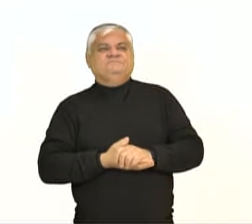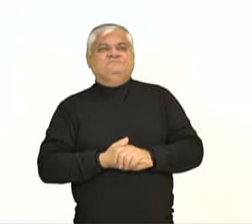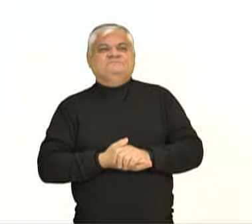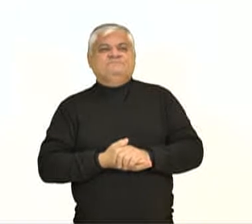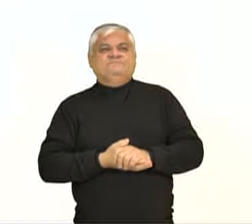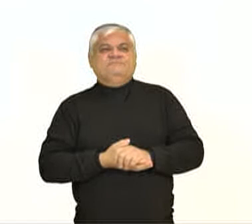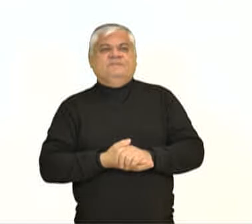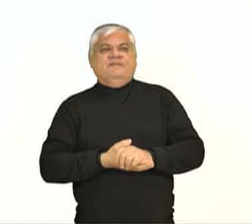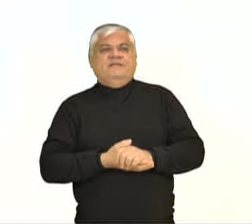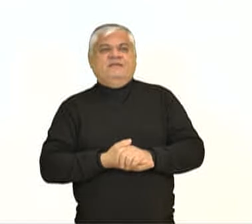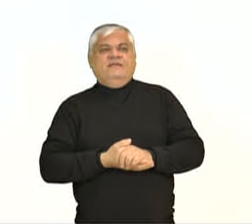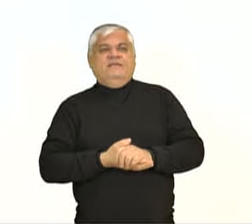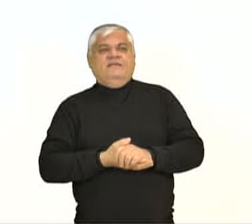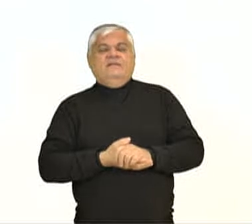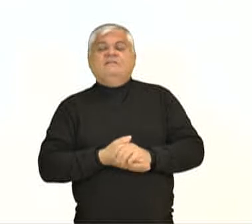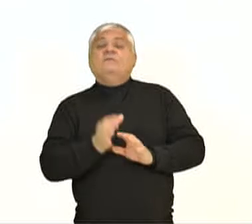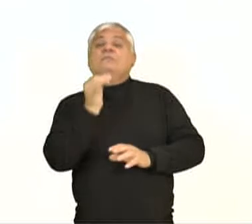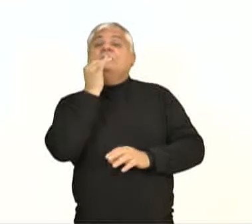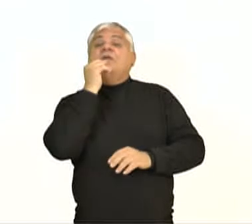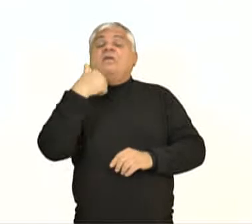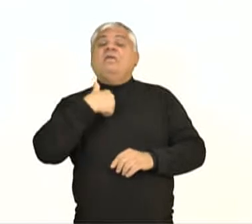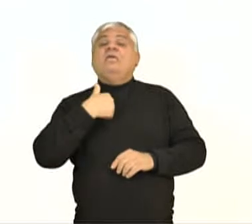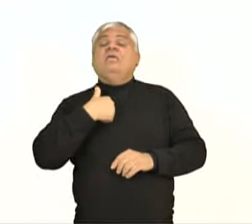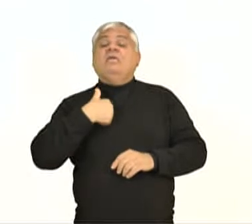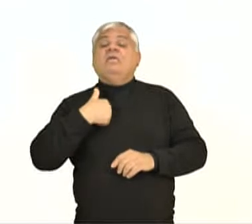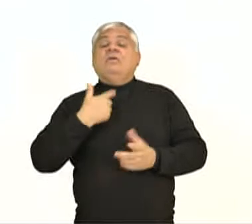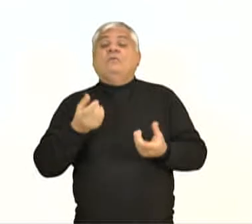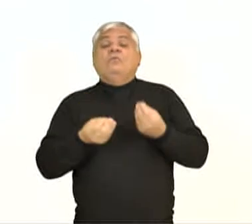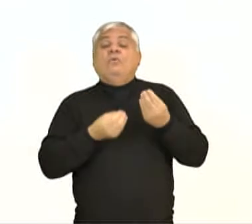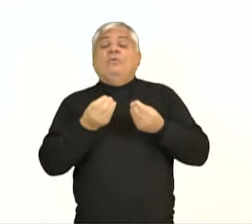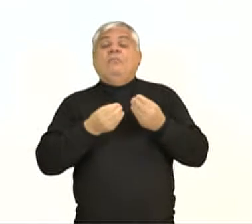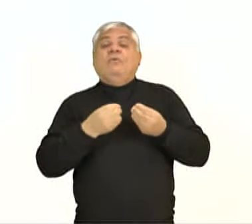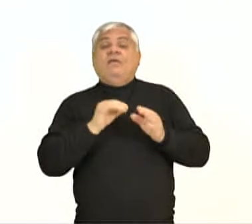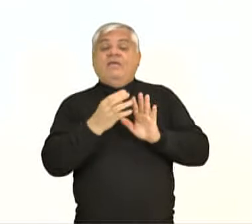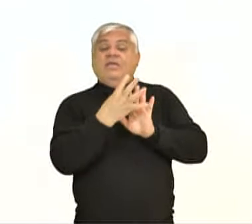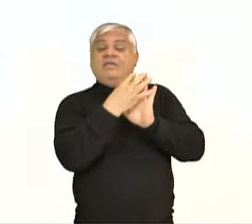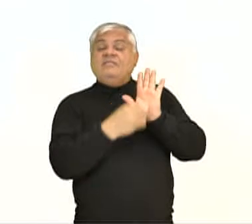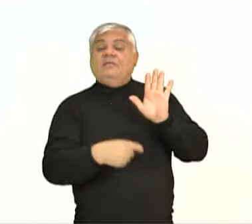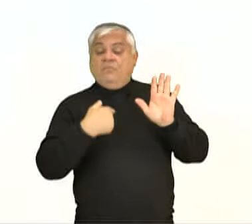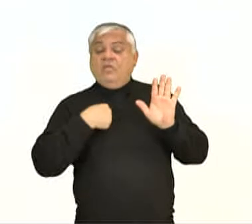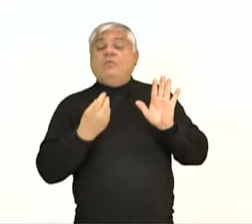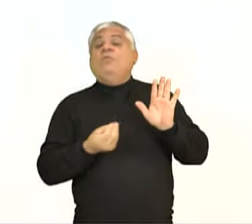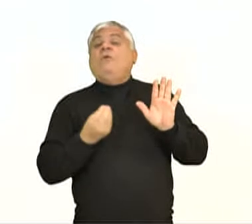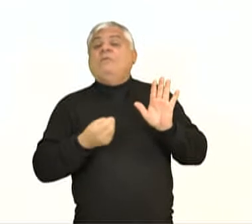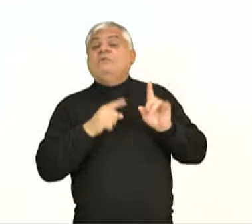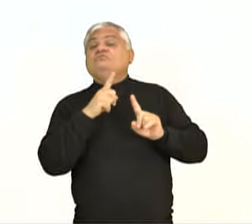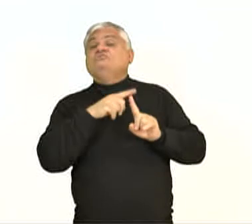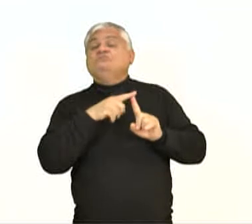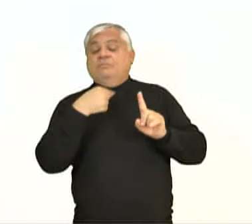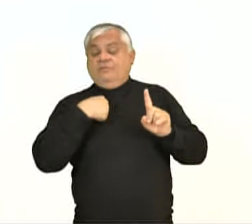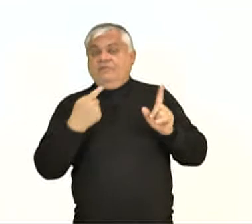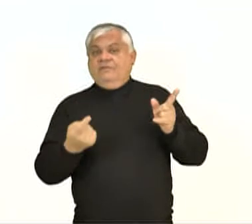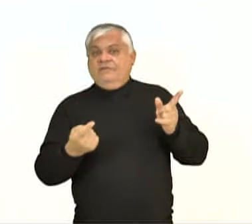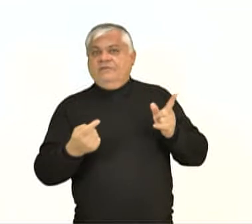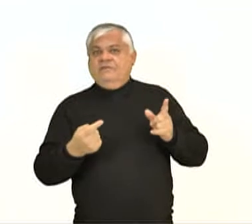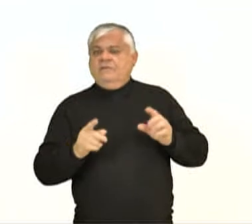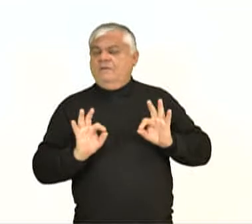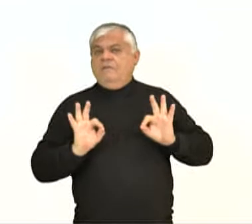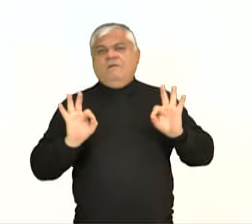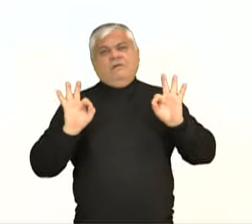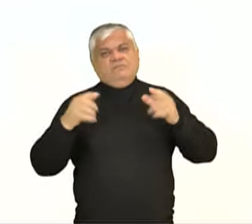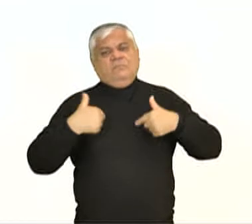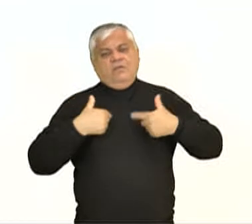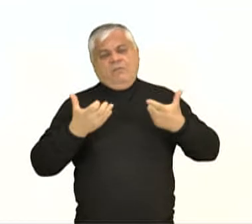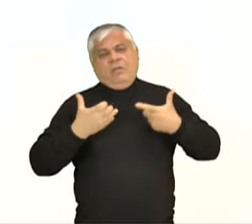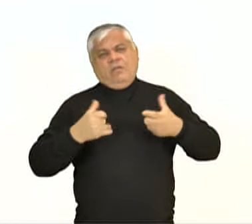grande questão que fica é: que tipo de exemplos queremos ser? Eu tenho certeza que você quer ser um ótimo